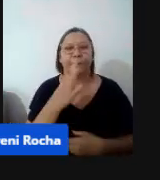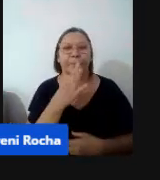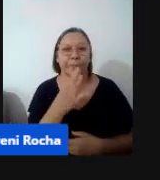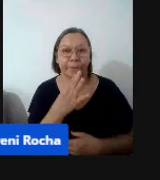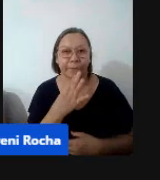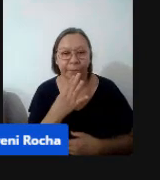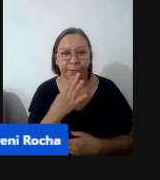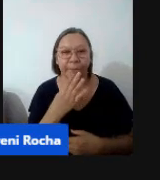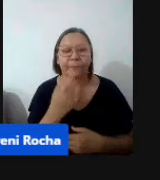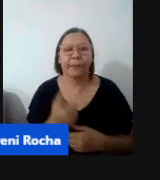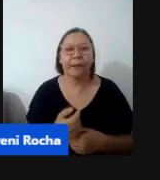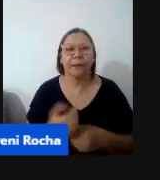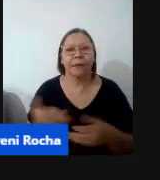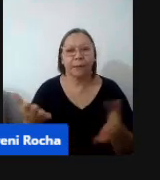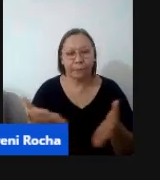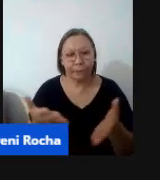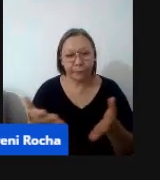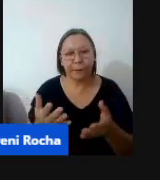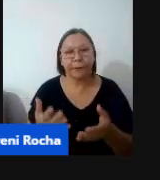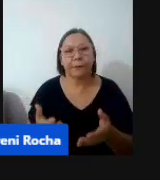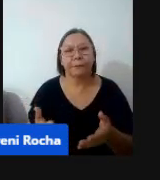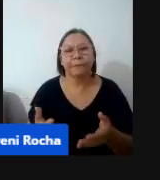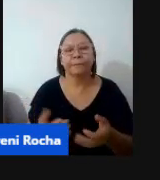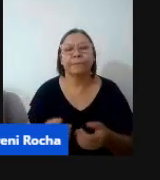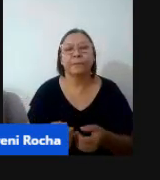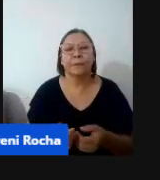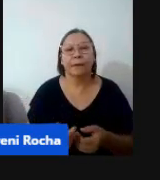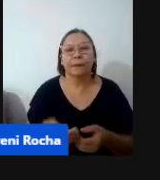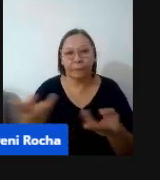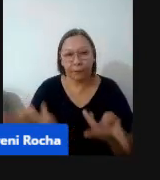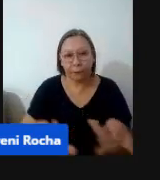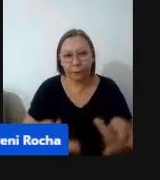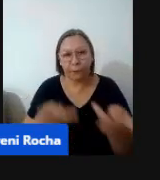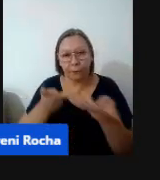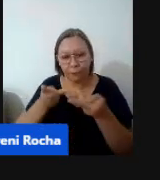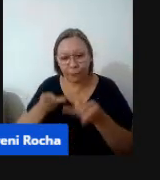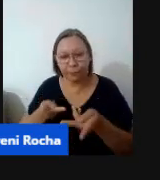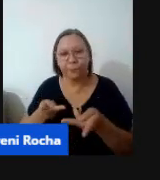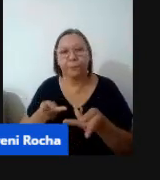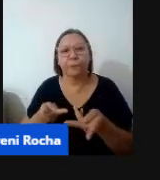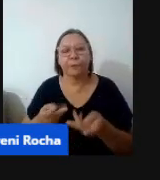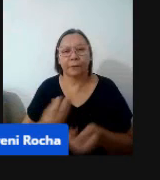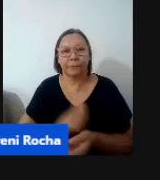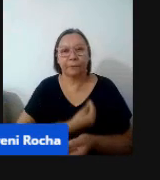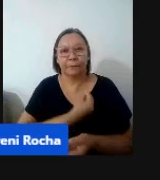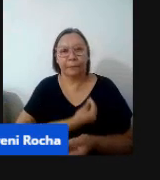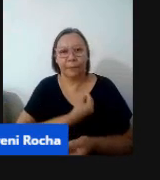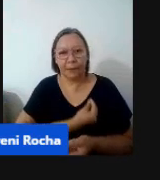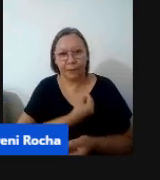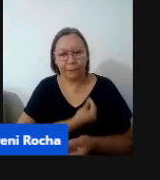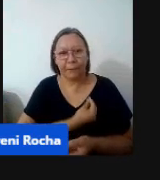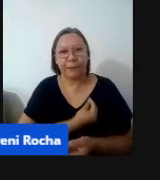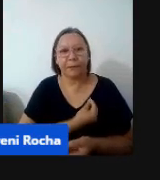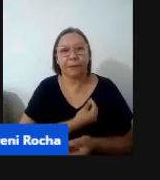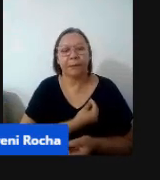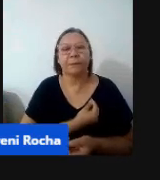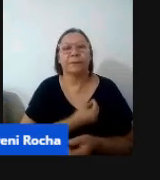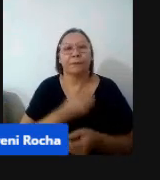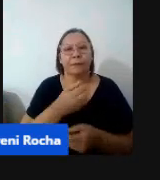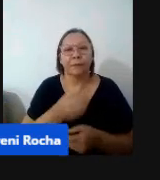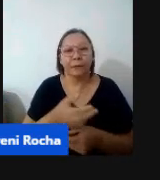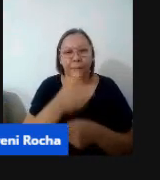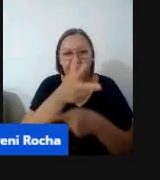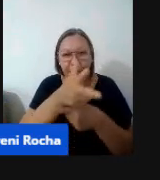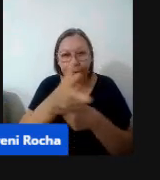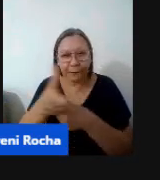Gostaríamos de reforçar o convite para a participação das gravações da TV Remy.